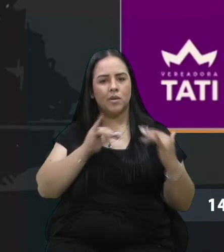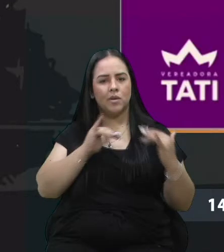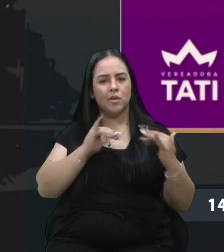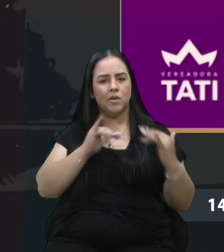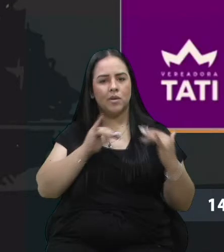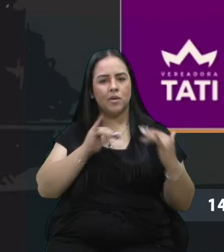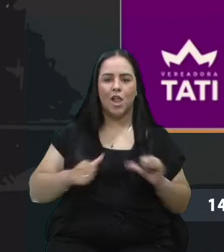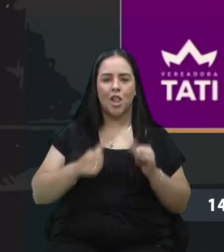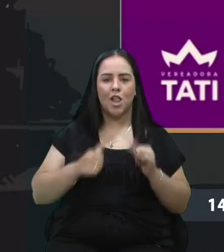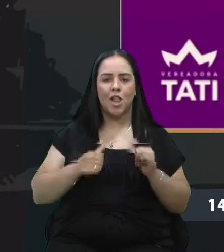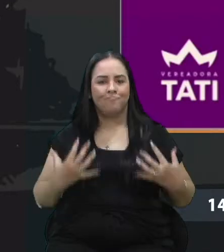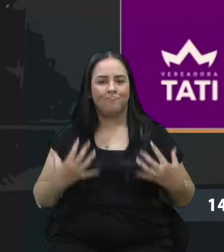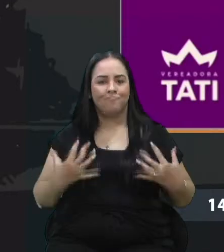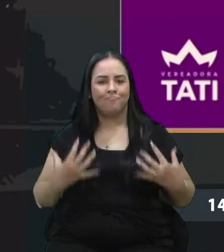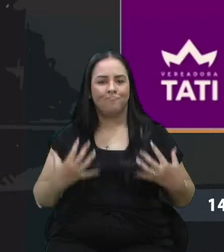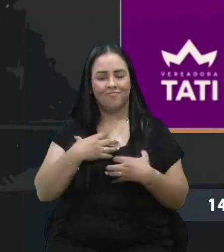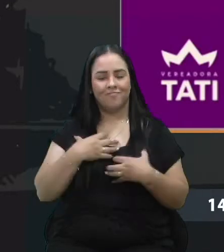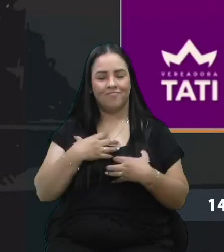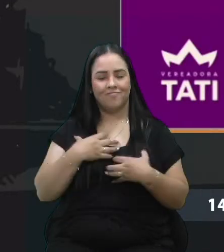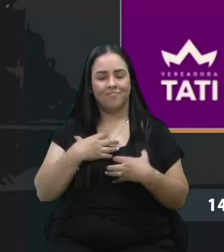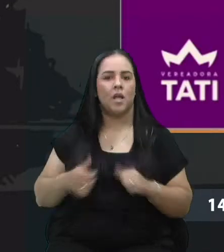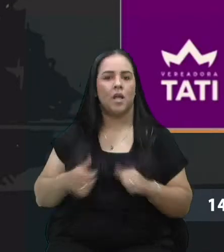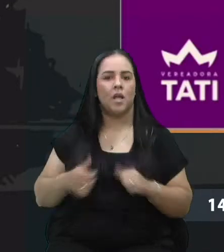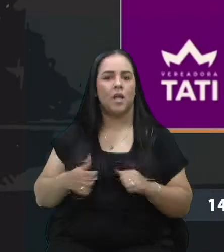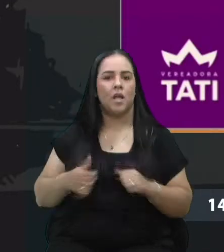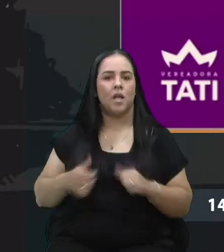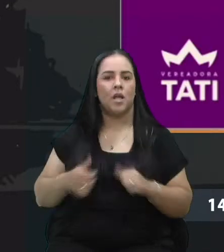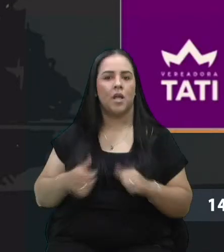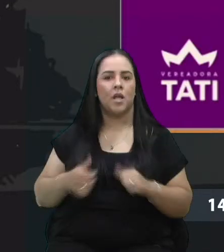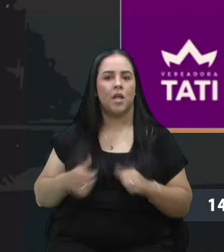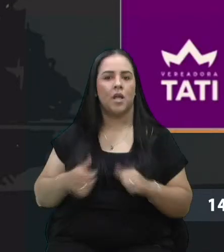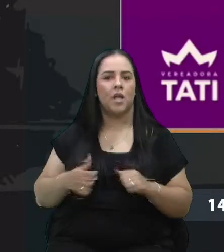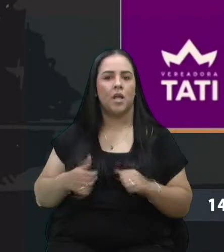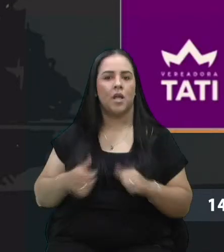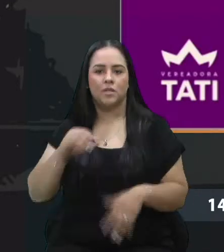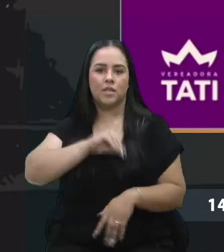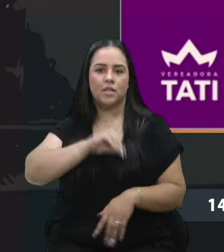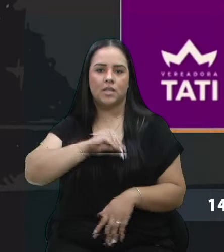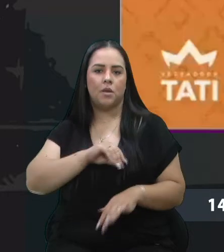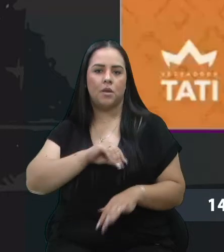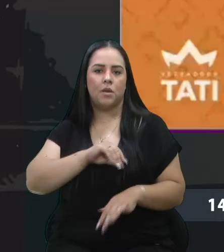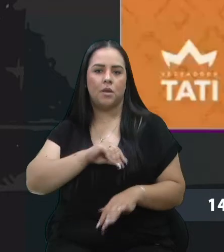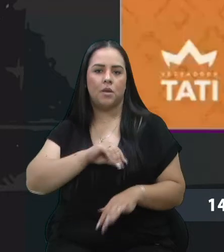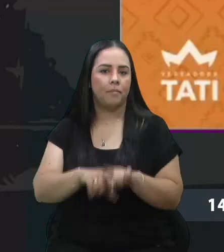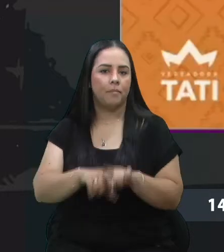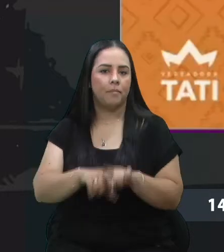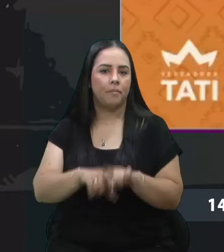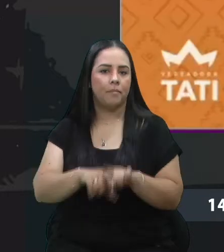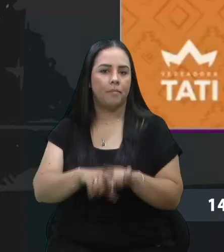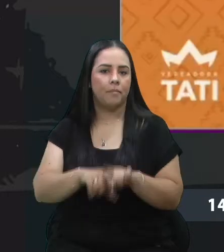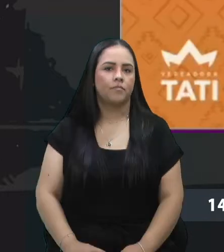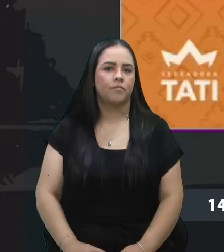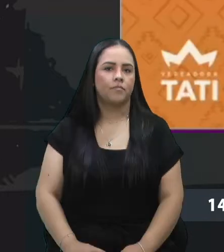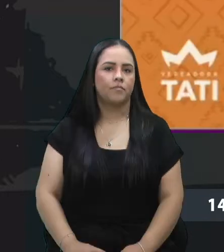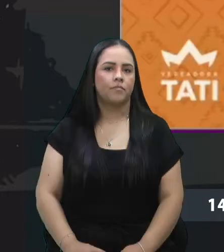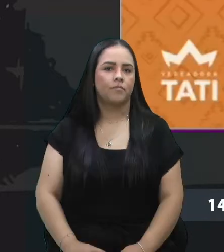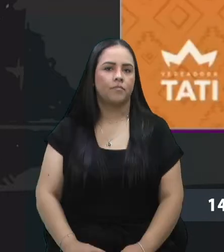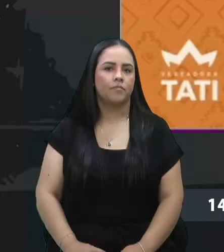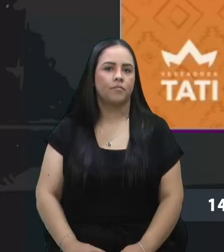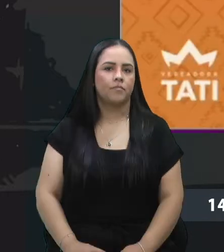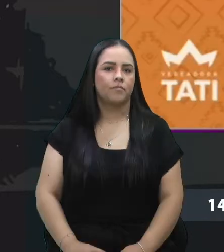bem-estar e melhores condições de trabalho, emprego e renda. Então, cabe a gente